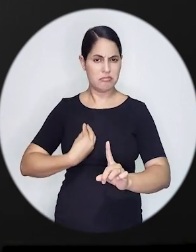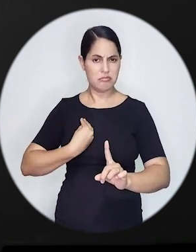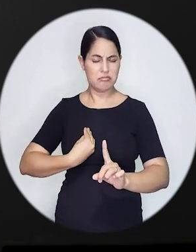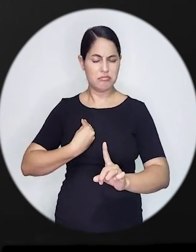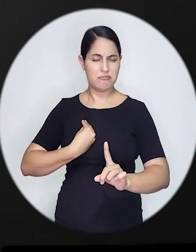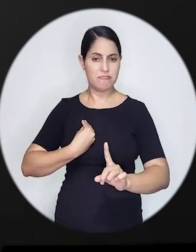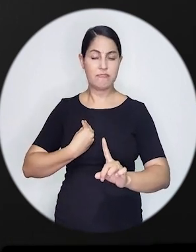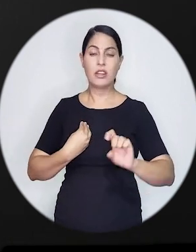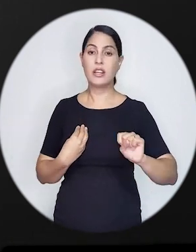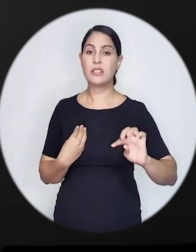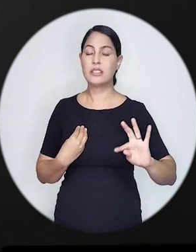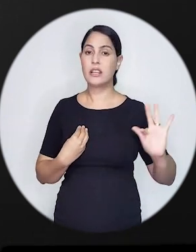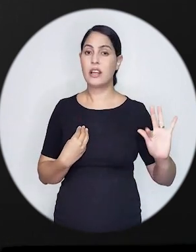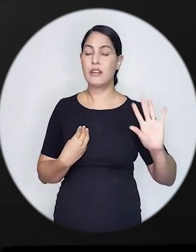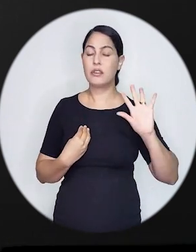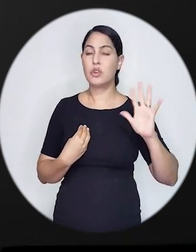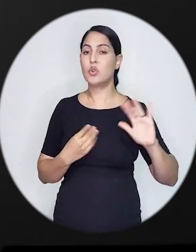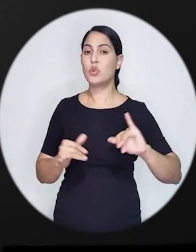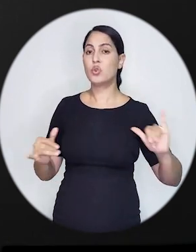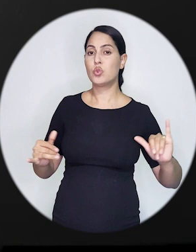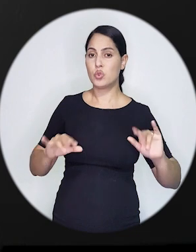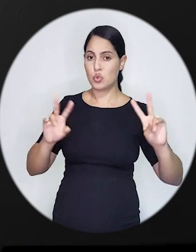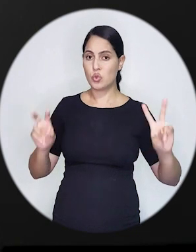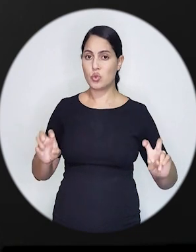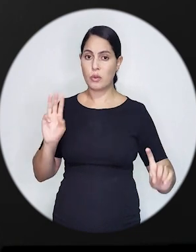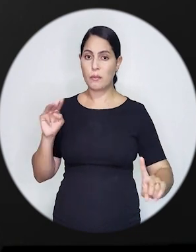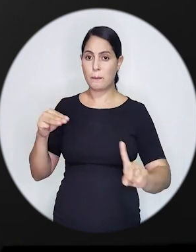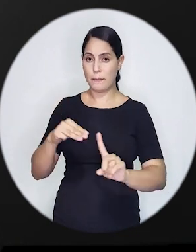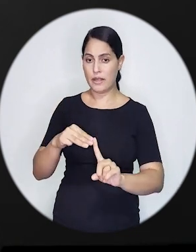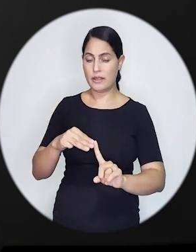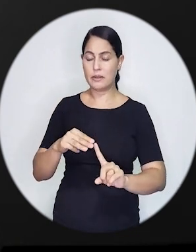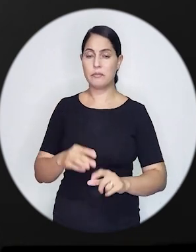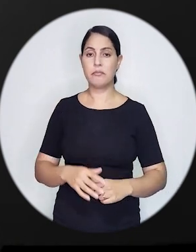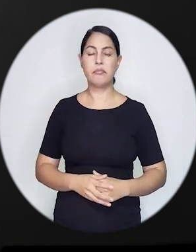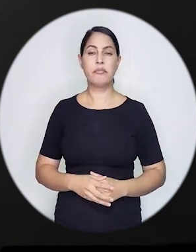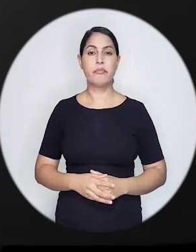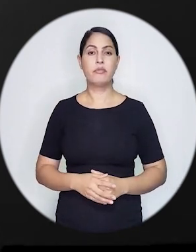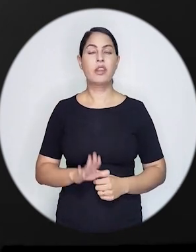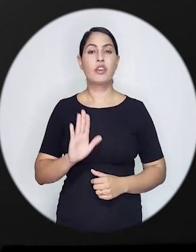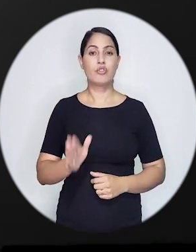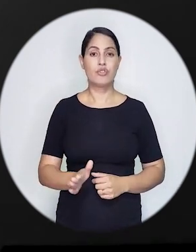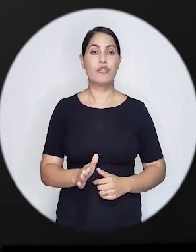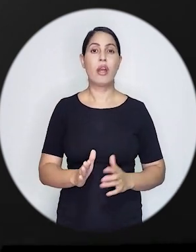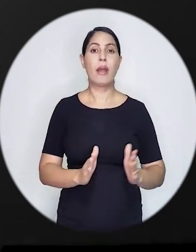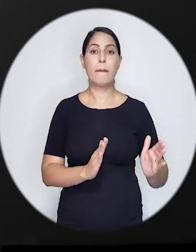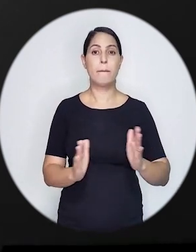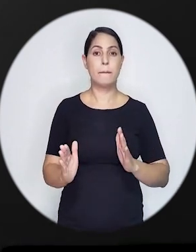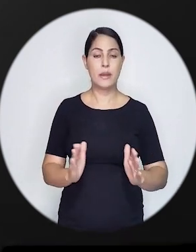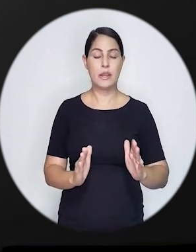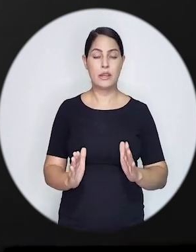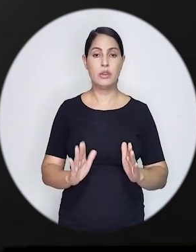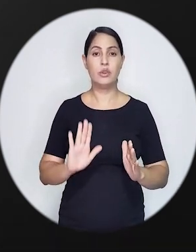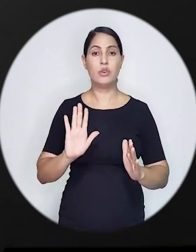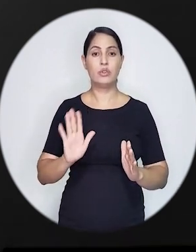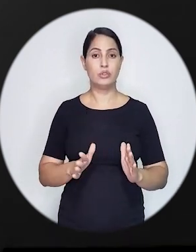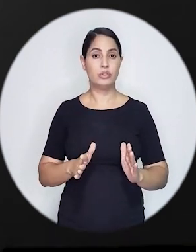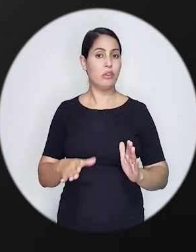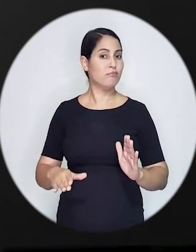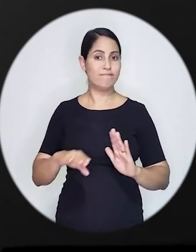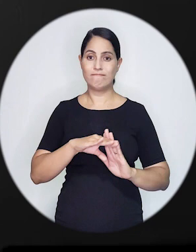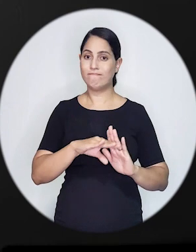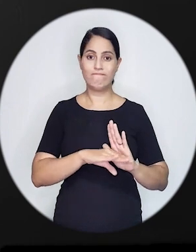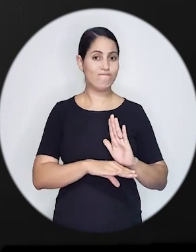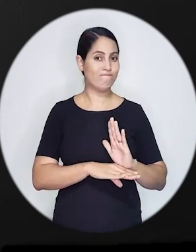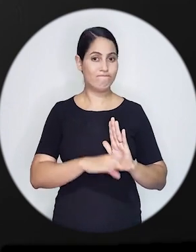a meta estabelecida pelo Supremo, que deixou diferente o prazo máximo para a implementação dos benefícios. Esse